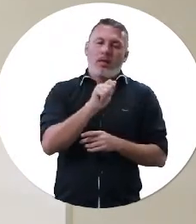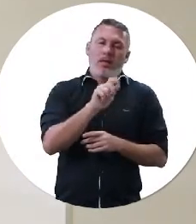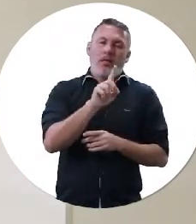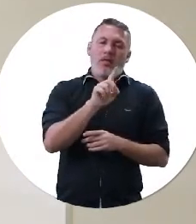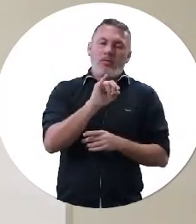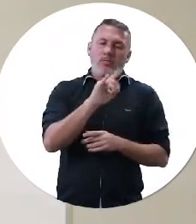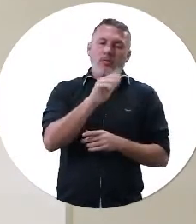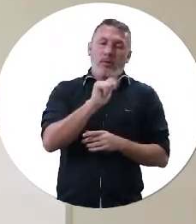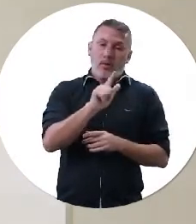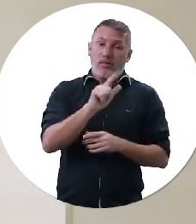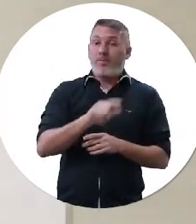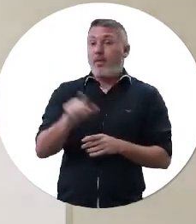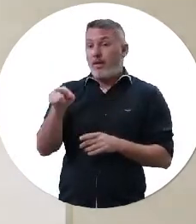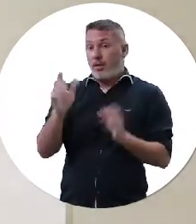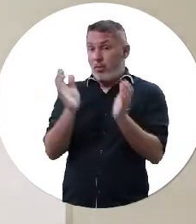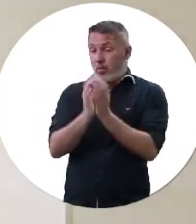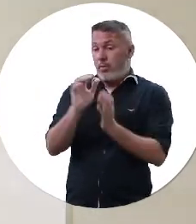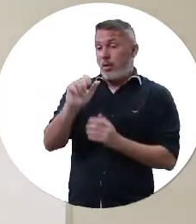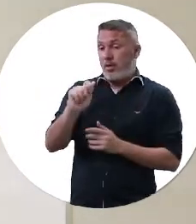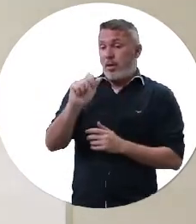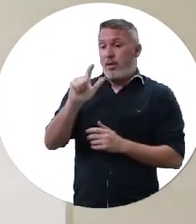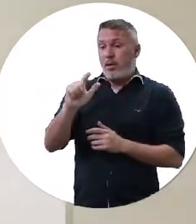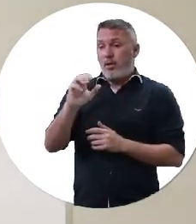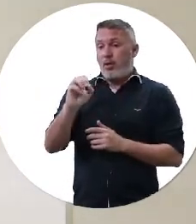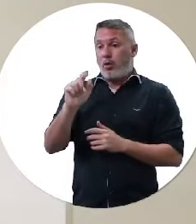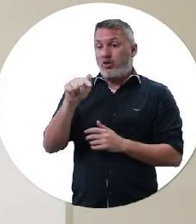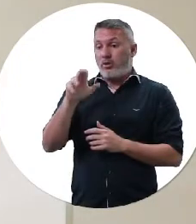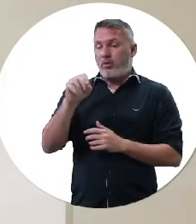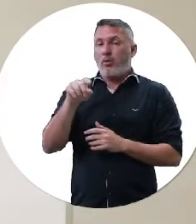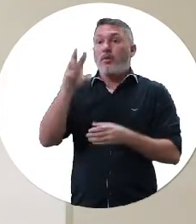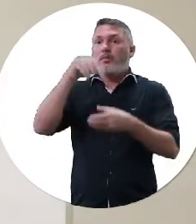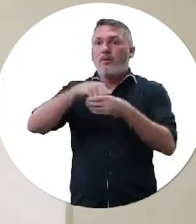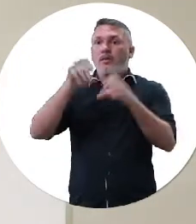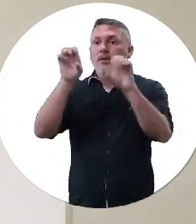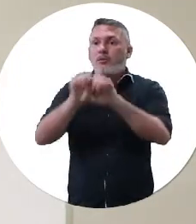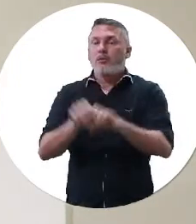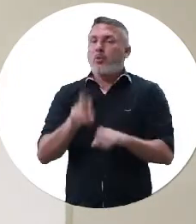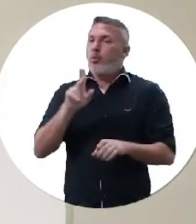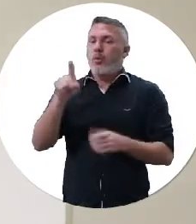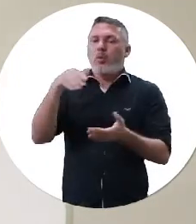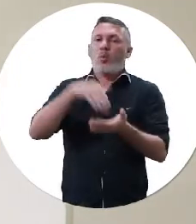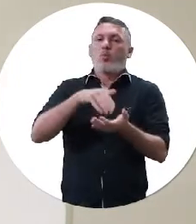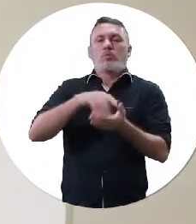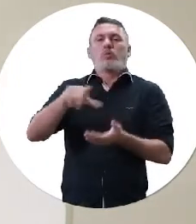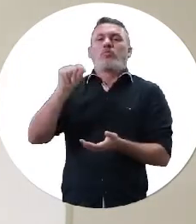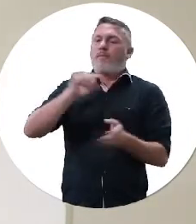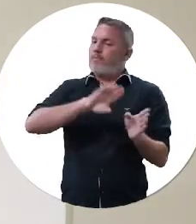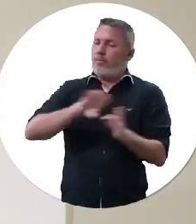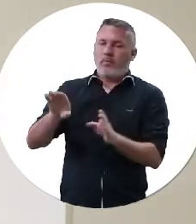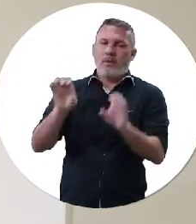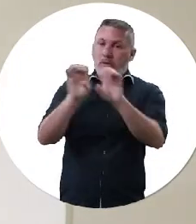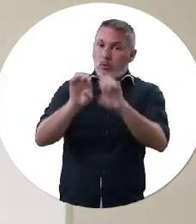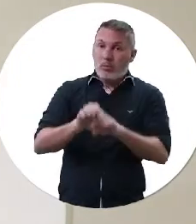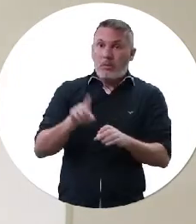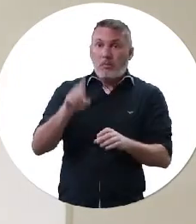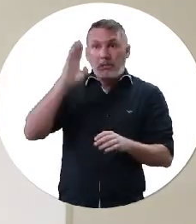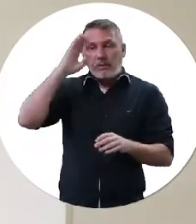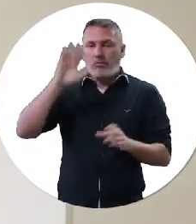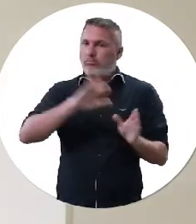da estrutura, então ele recebe a última prioridade dentro dessa estrutura, certo? A enumeração é aqui, ó,